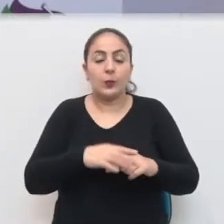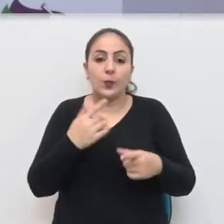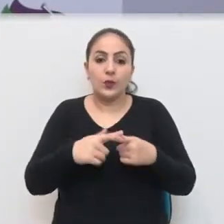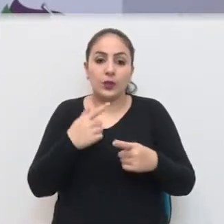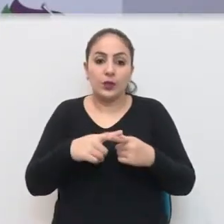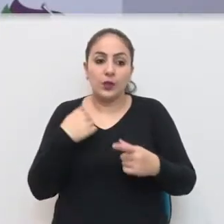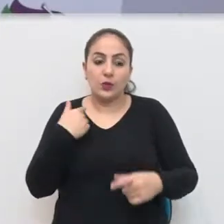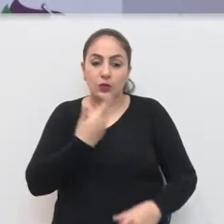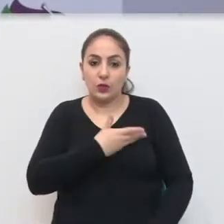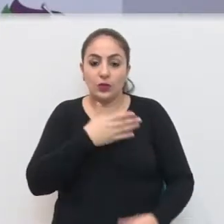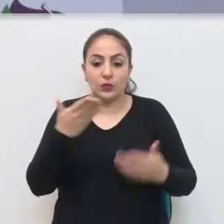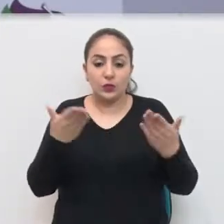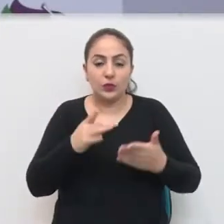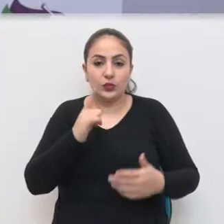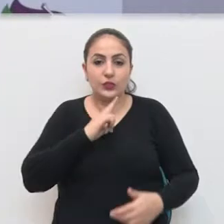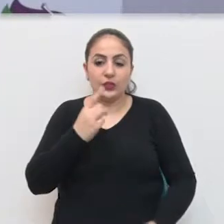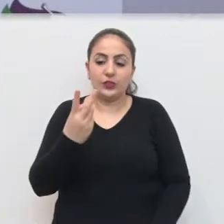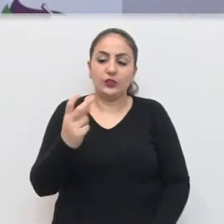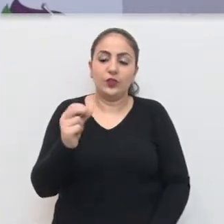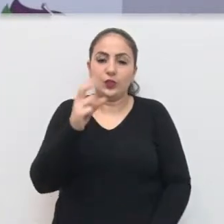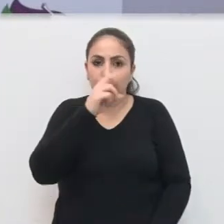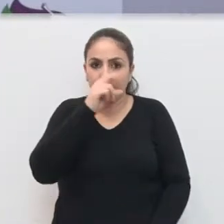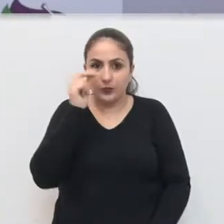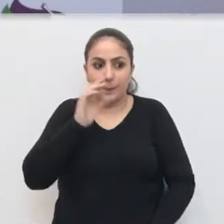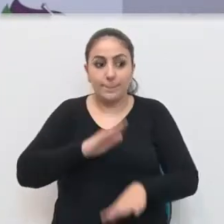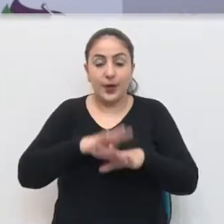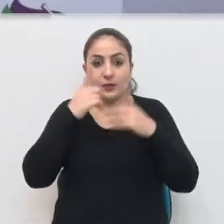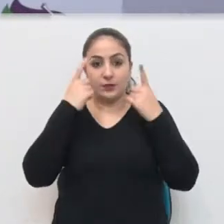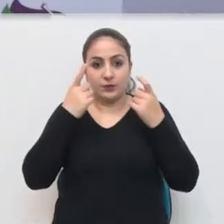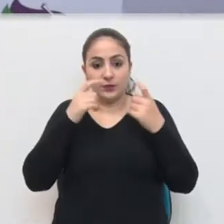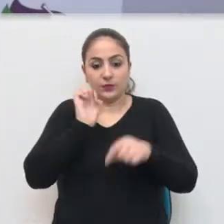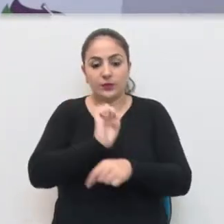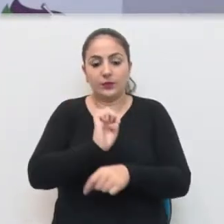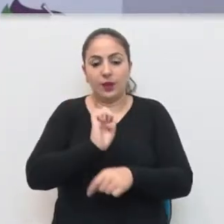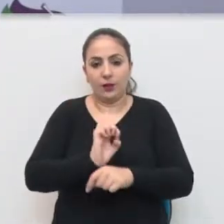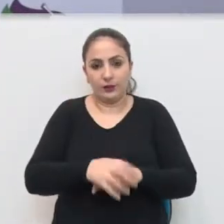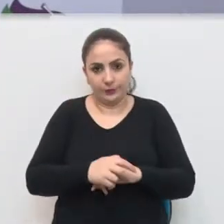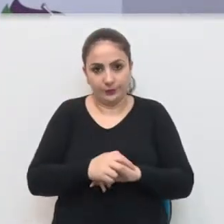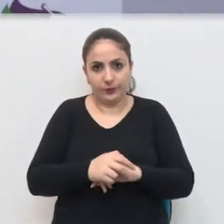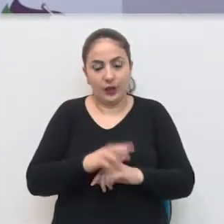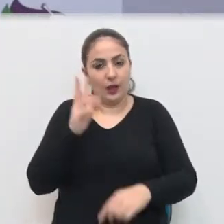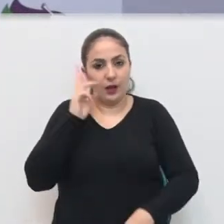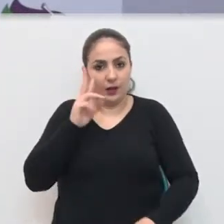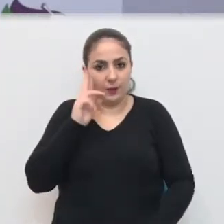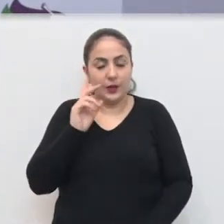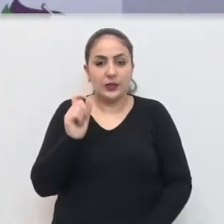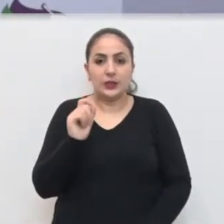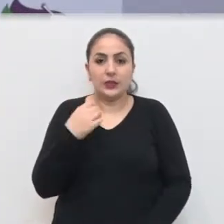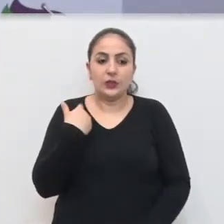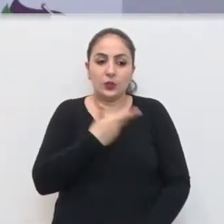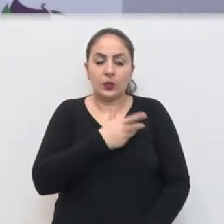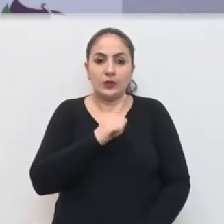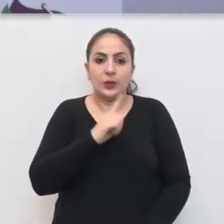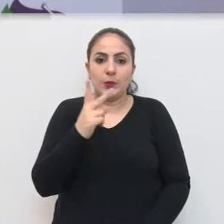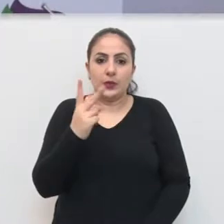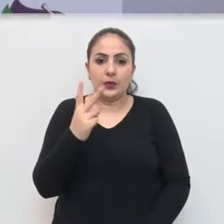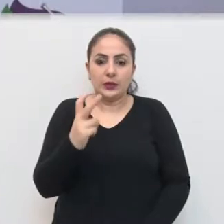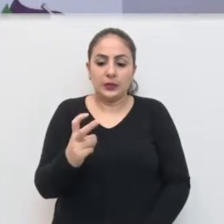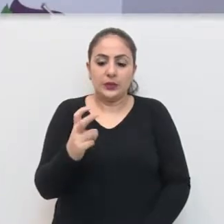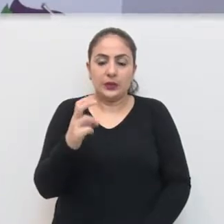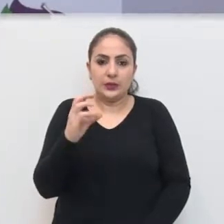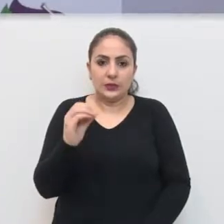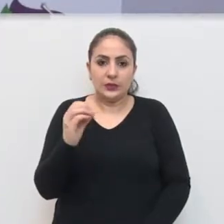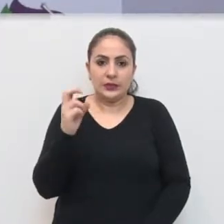hoje nós somos entre os 20 municípios mais violentos do estado. Vai lembrar que nós temos